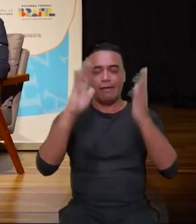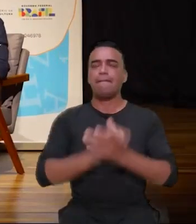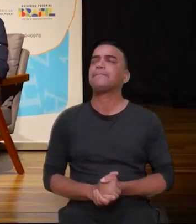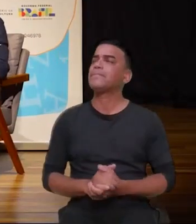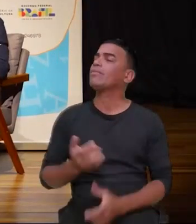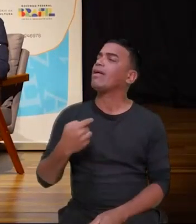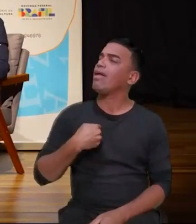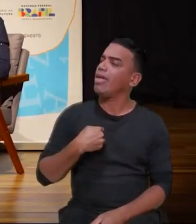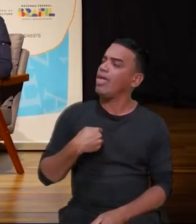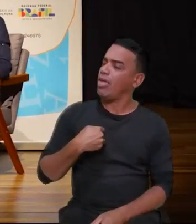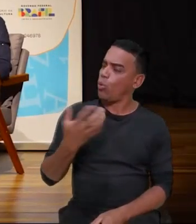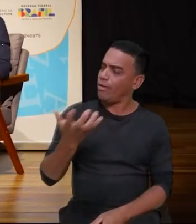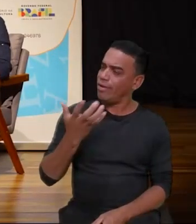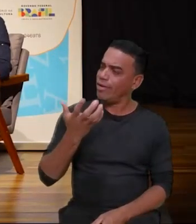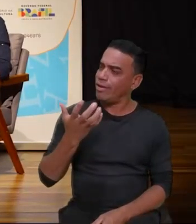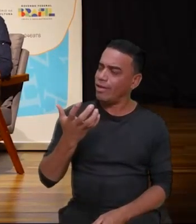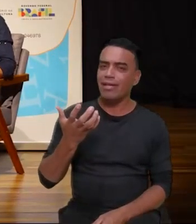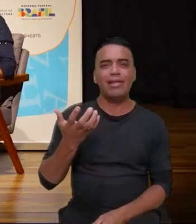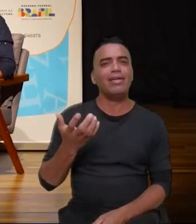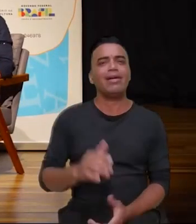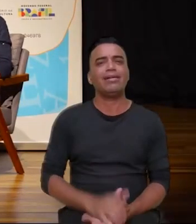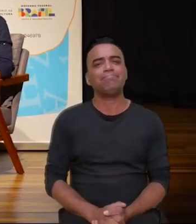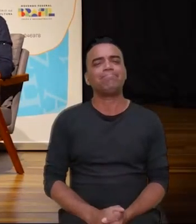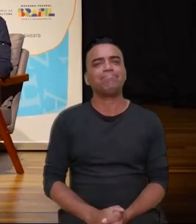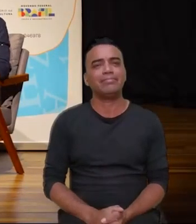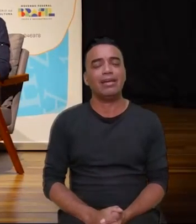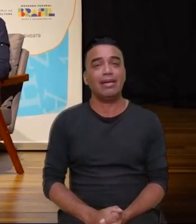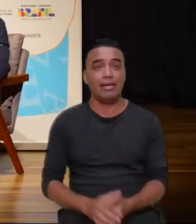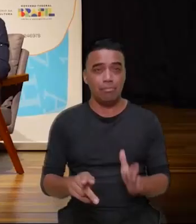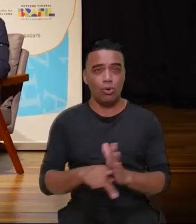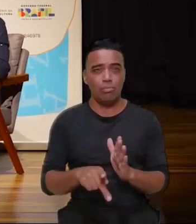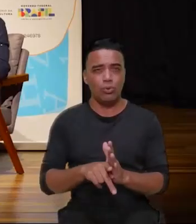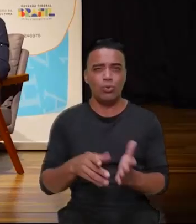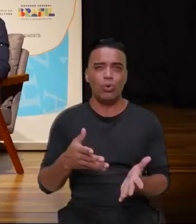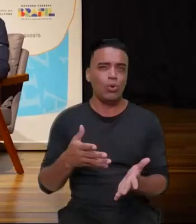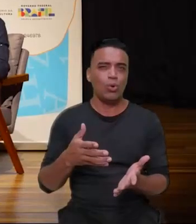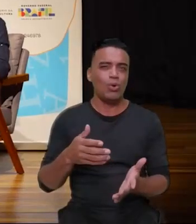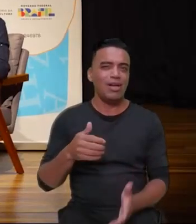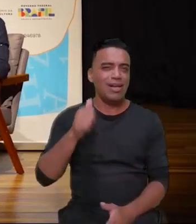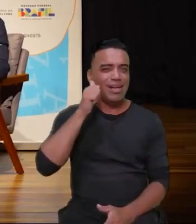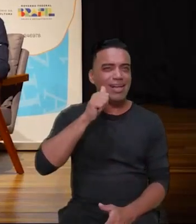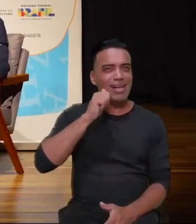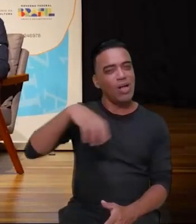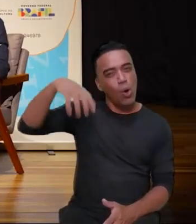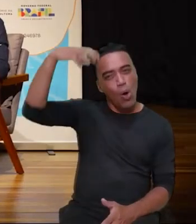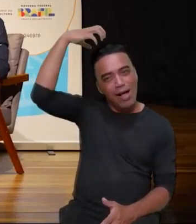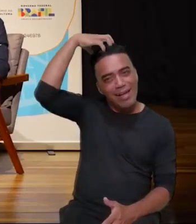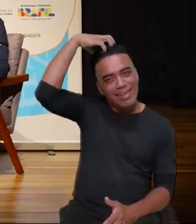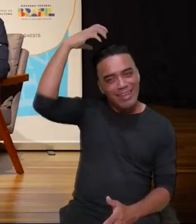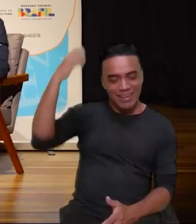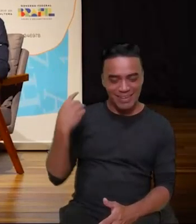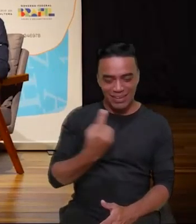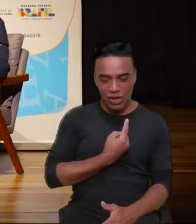Eu queria passar para o Olhos d'Água, Conceição, nossa rainha, porque tem